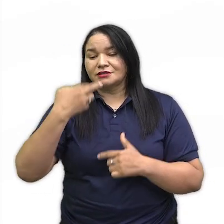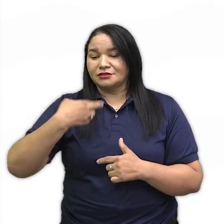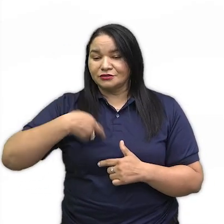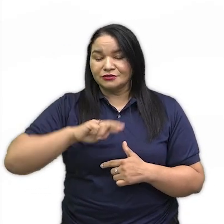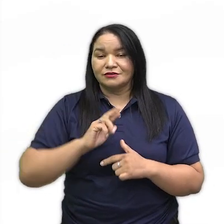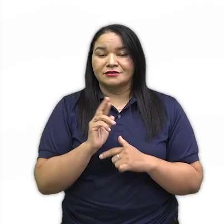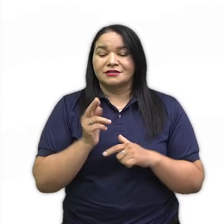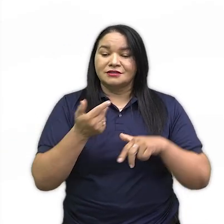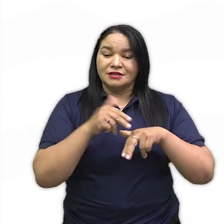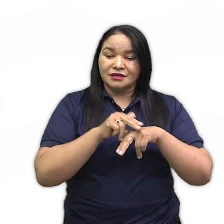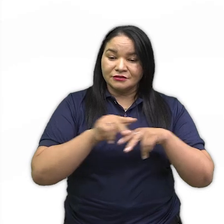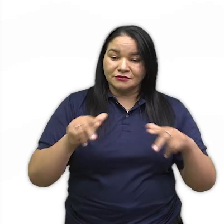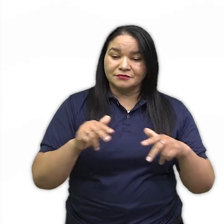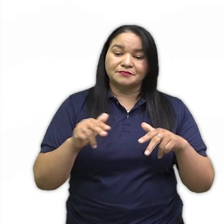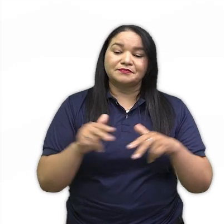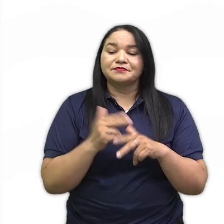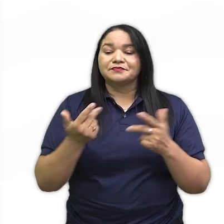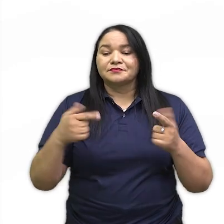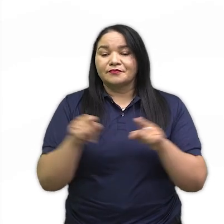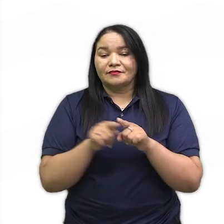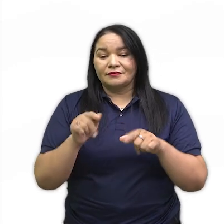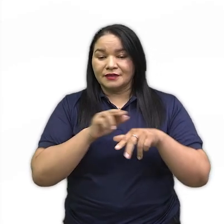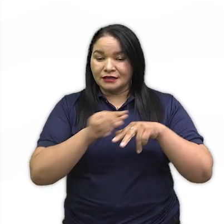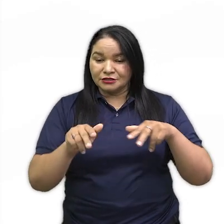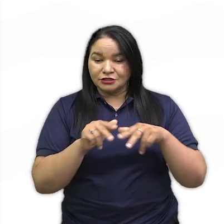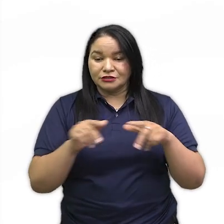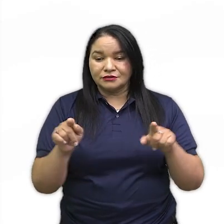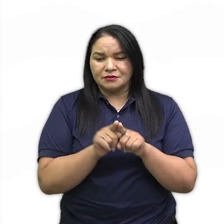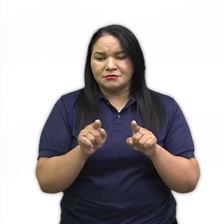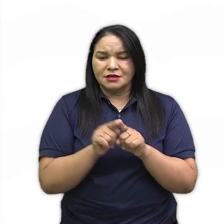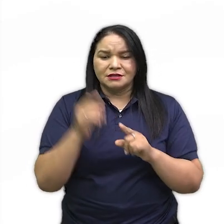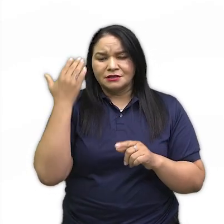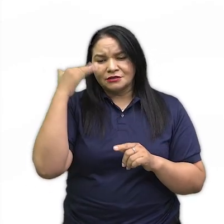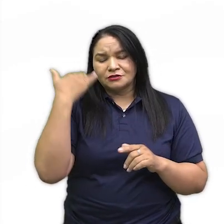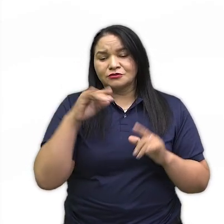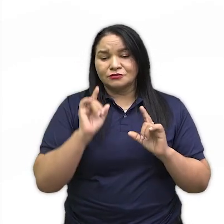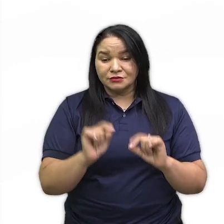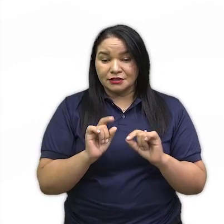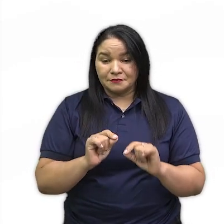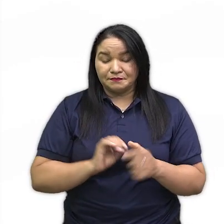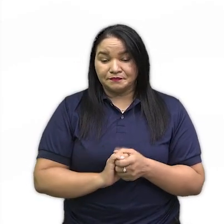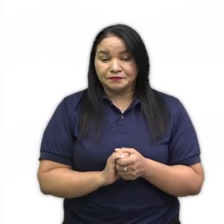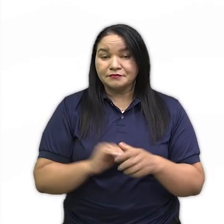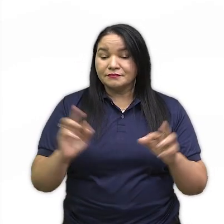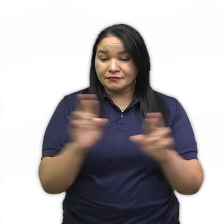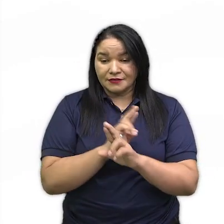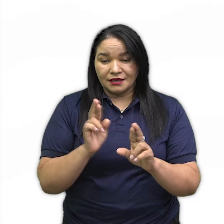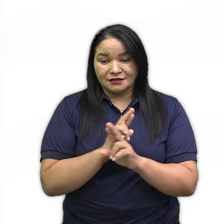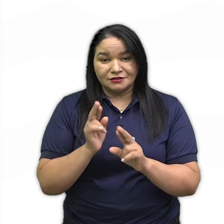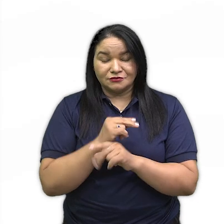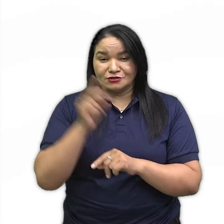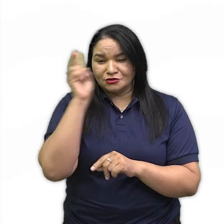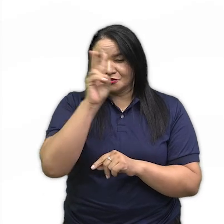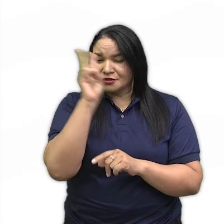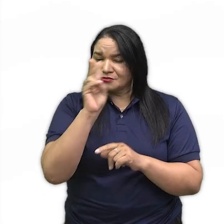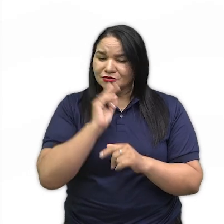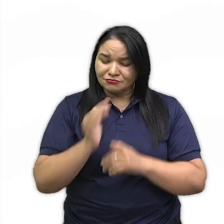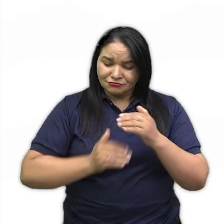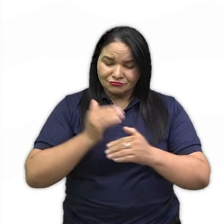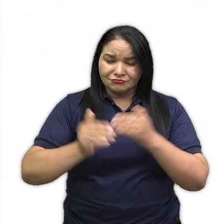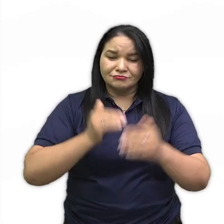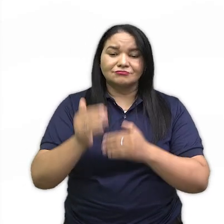culturais, religiosas, étnico-raciais, gênero, tendo a compreensão que essas relações são